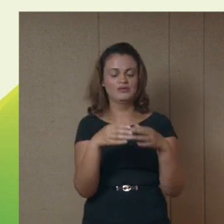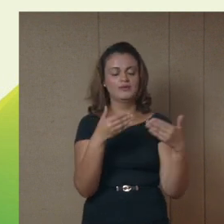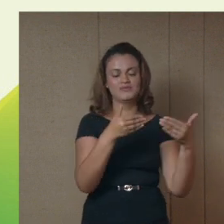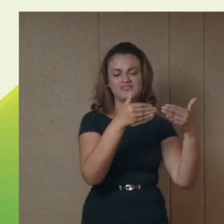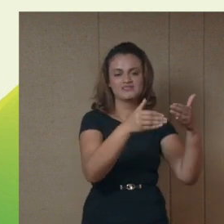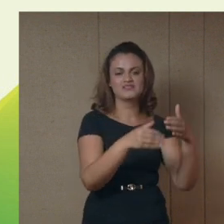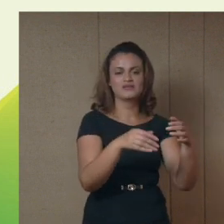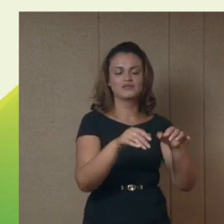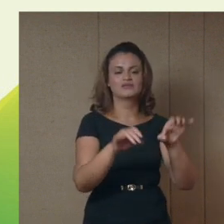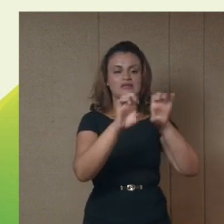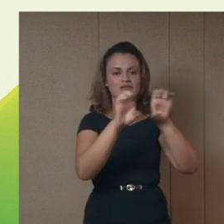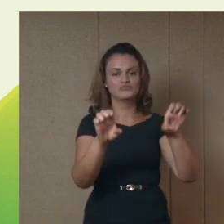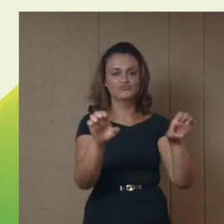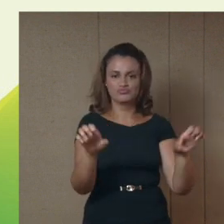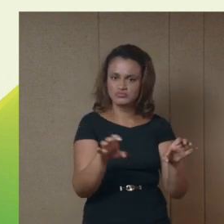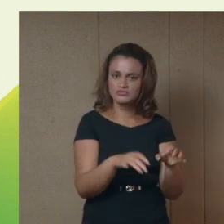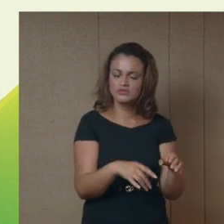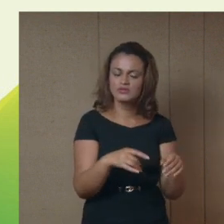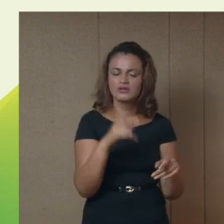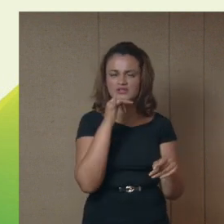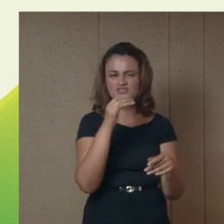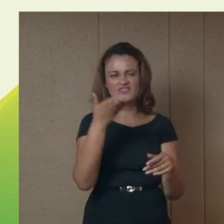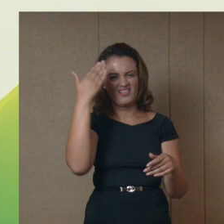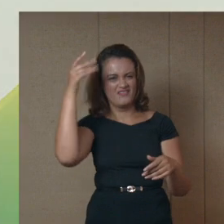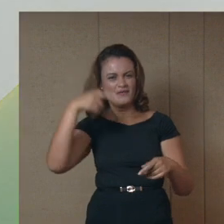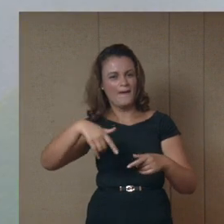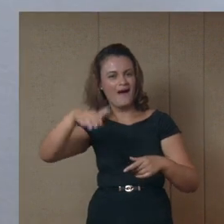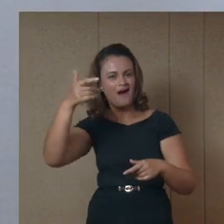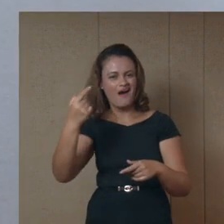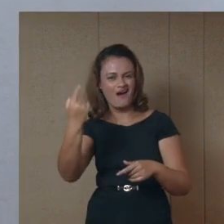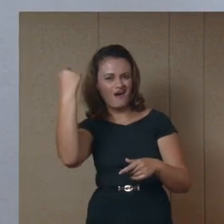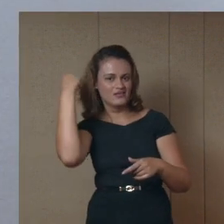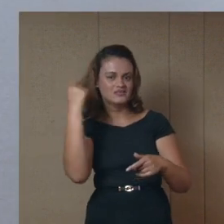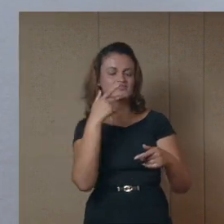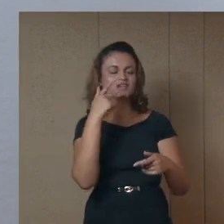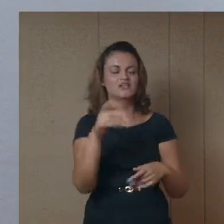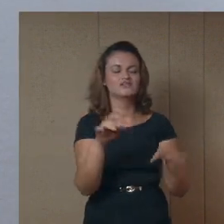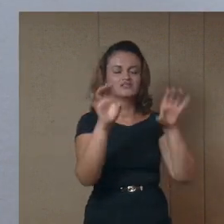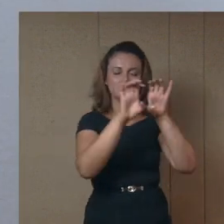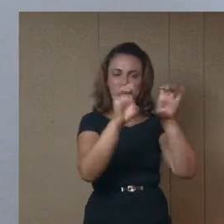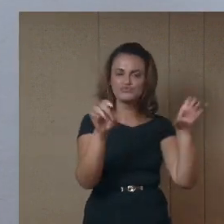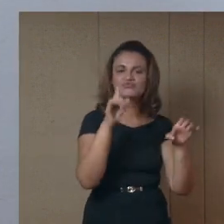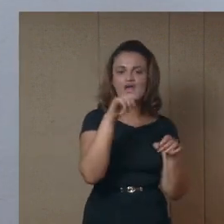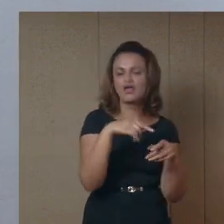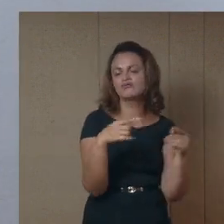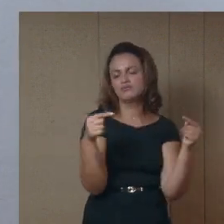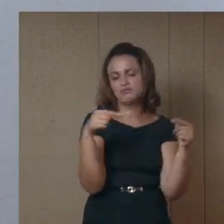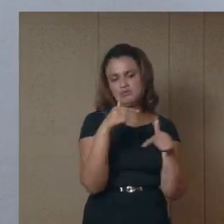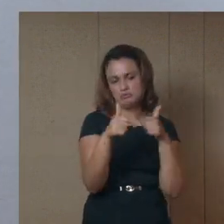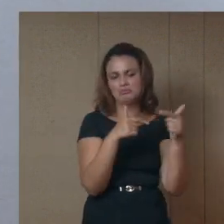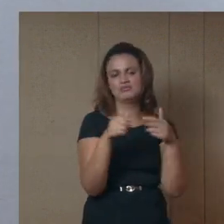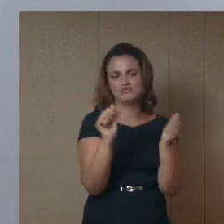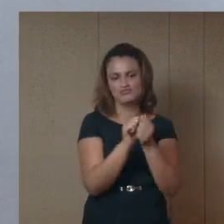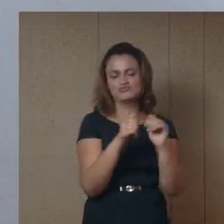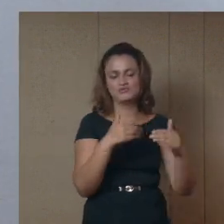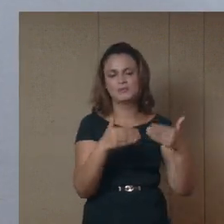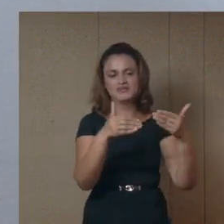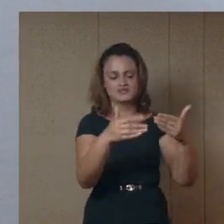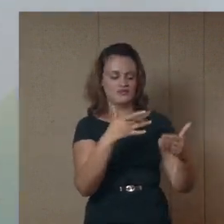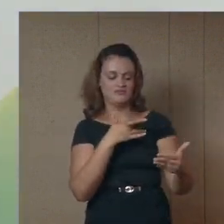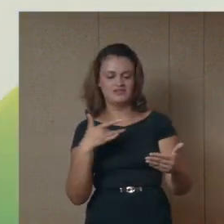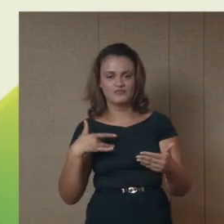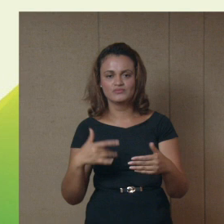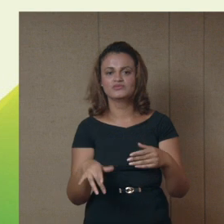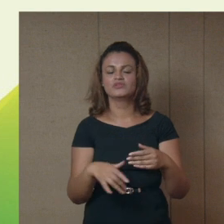então quando se falava da integração de infraestrutura e nessas áreas é faz parte também o ministério ministério da